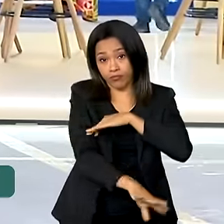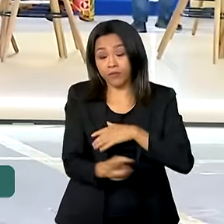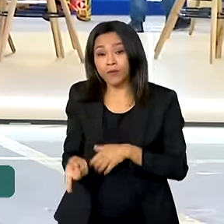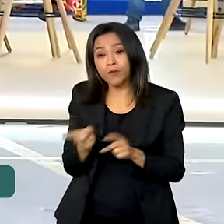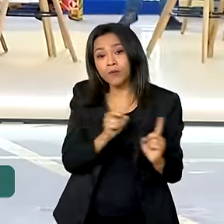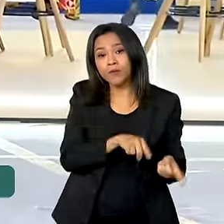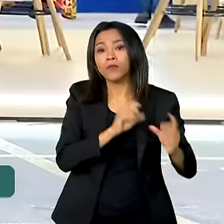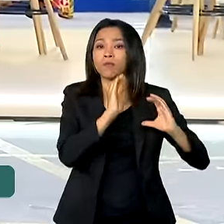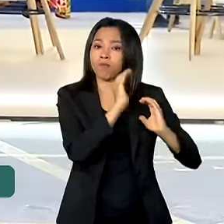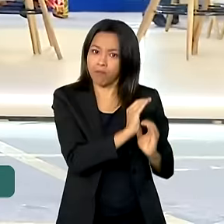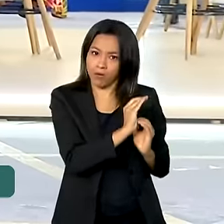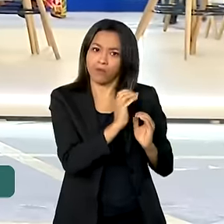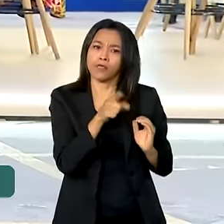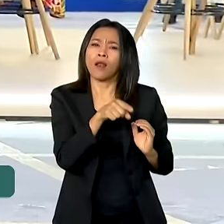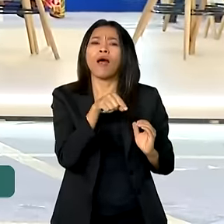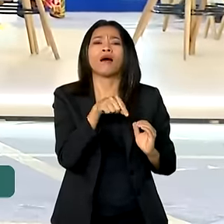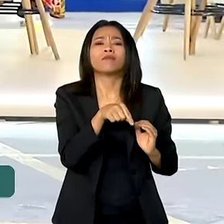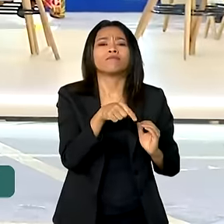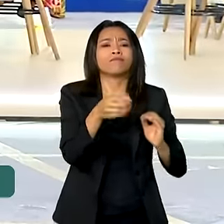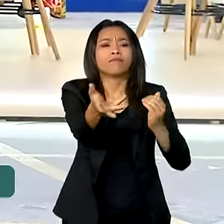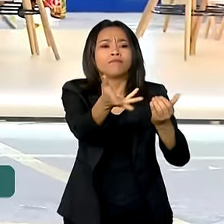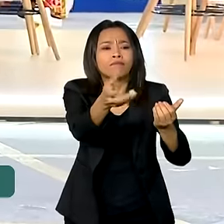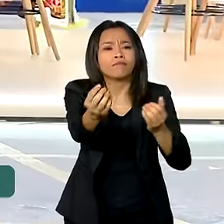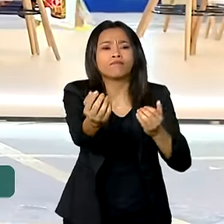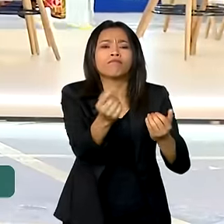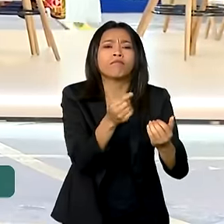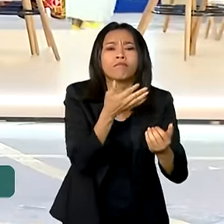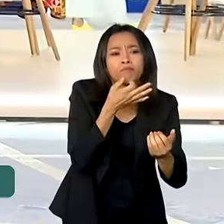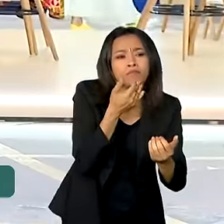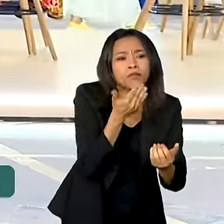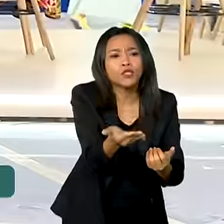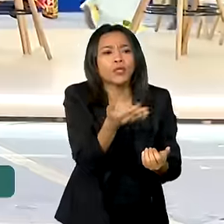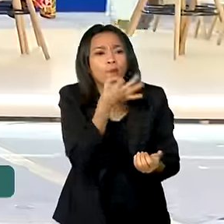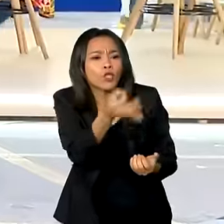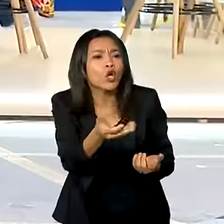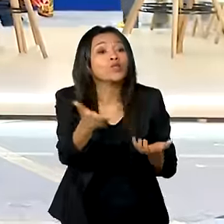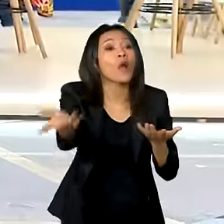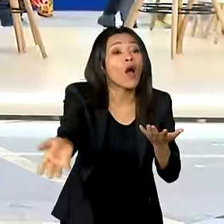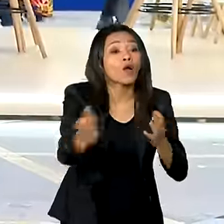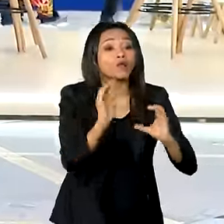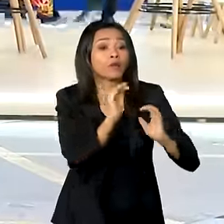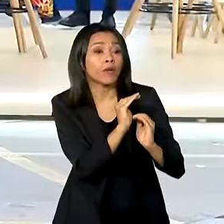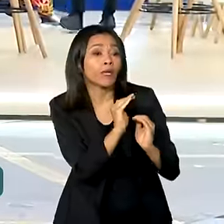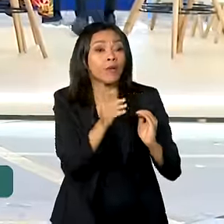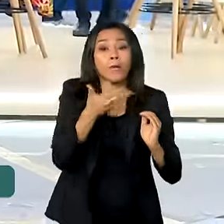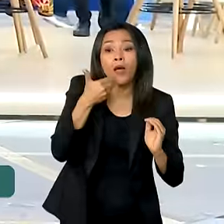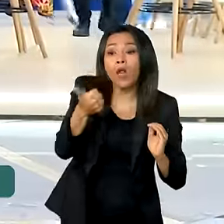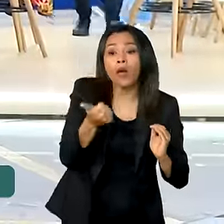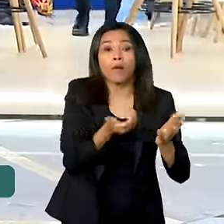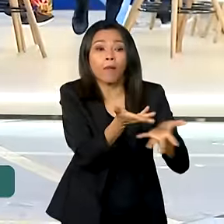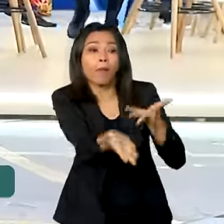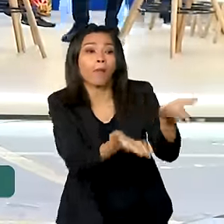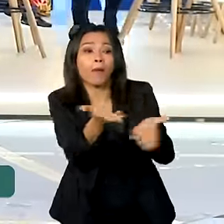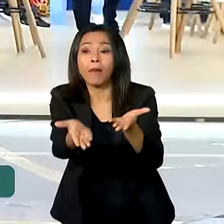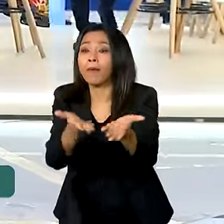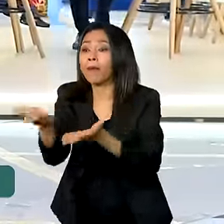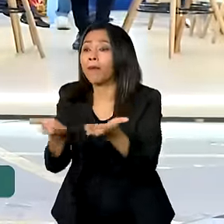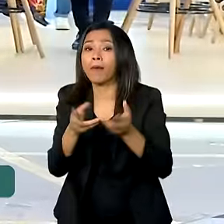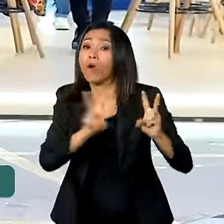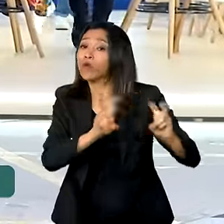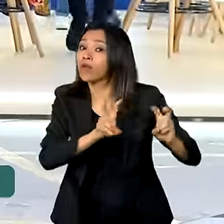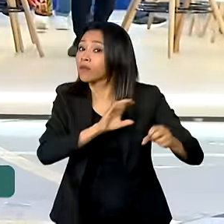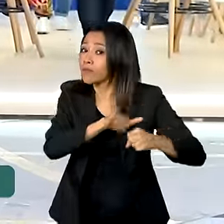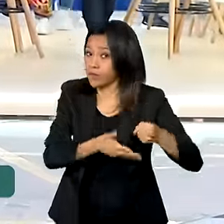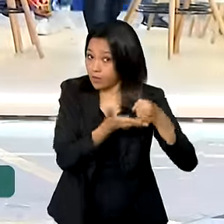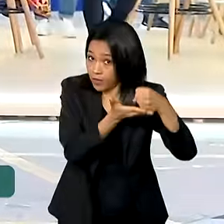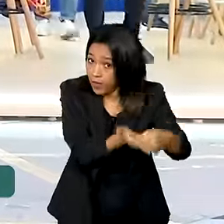estão coletando opiniões, sugestões das pessoas que passam por lá sobre como é que o banco pode se tornar mais sustentável sustentável.